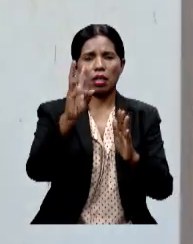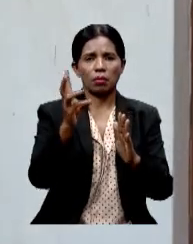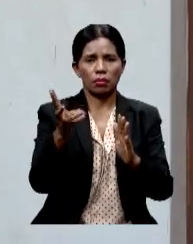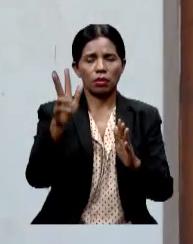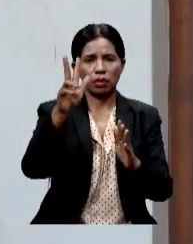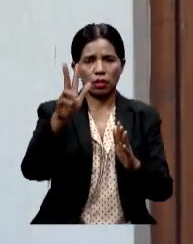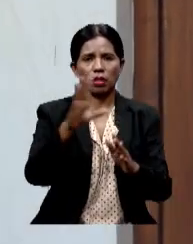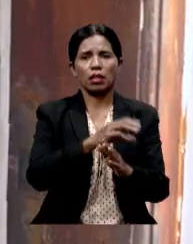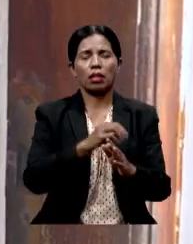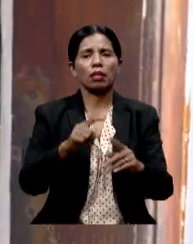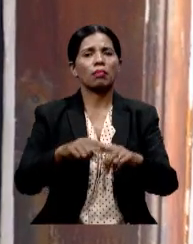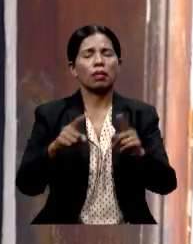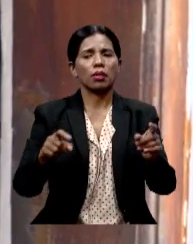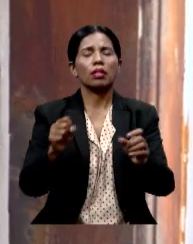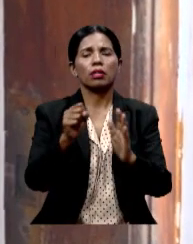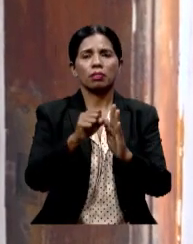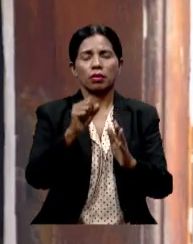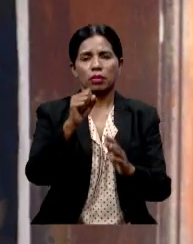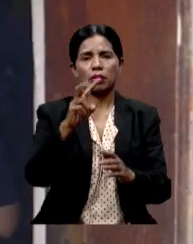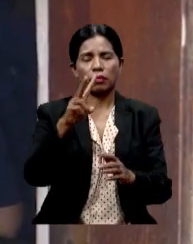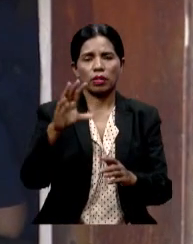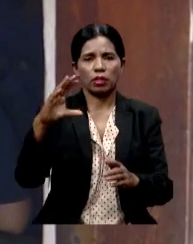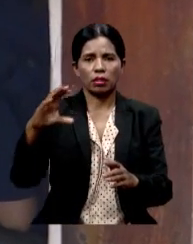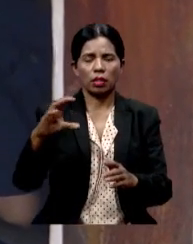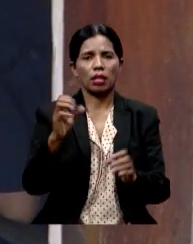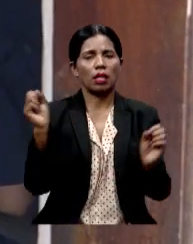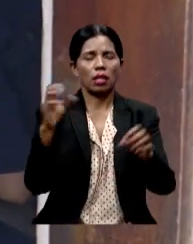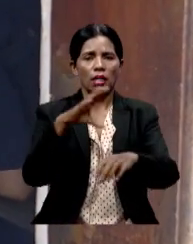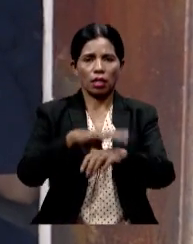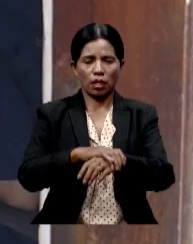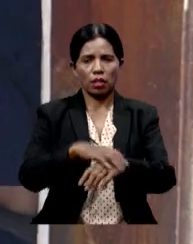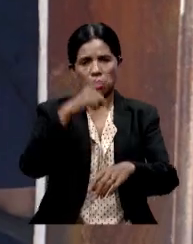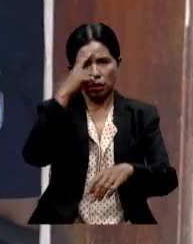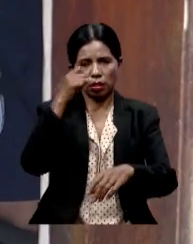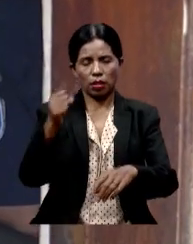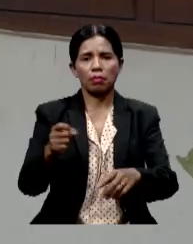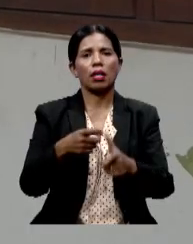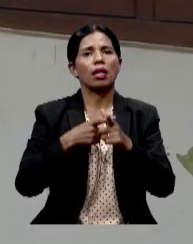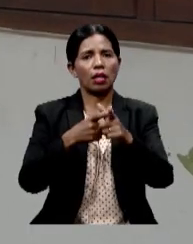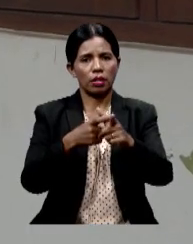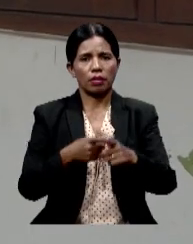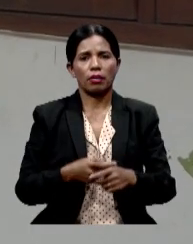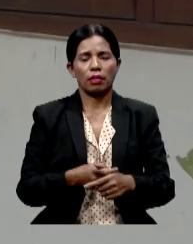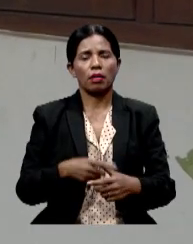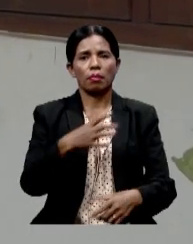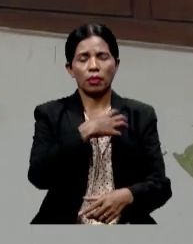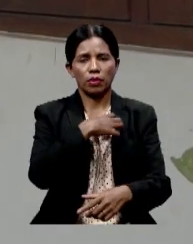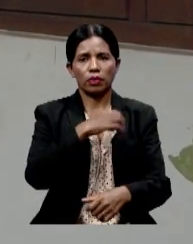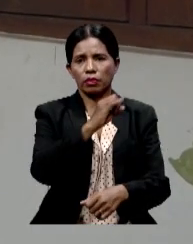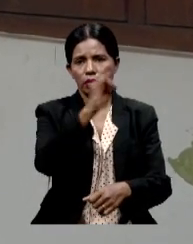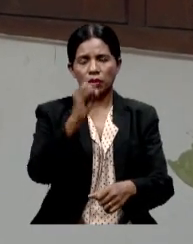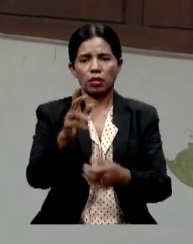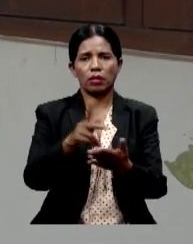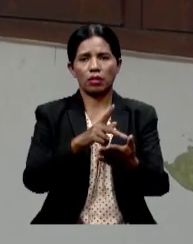Penal, mas suspeito ida Ronara VC la consegue captura, também halailacon. Polícia Investigação Criminal